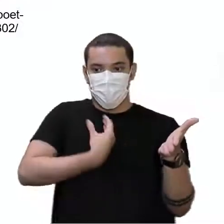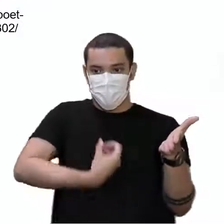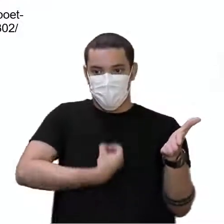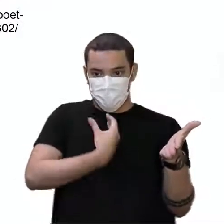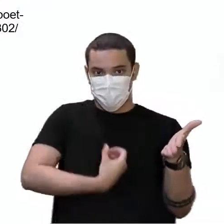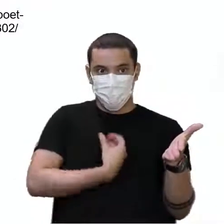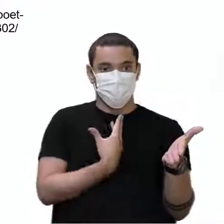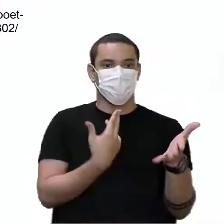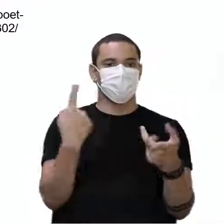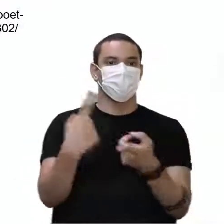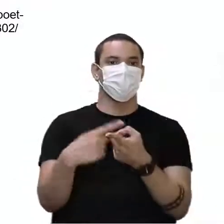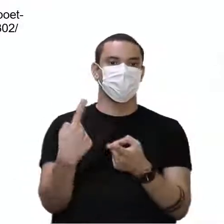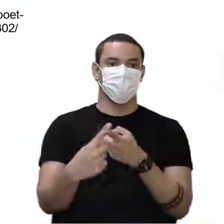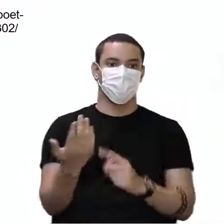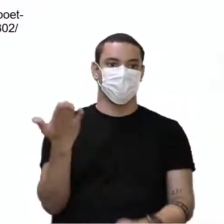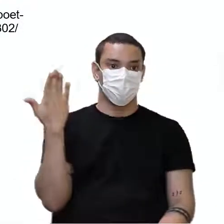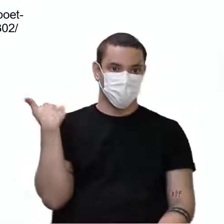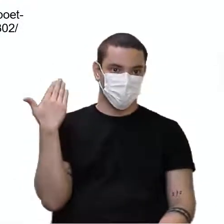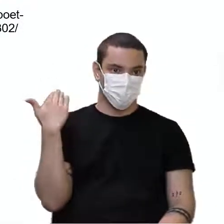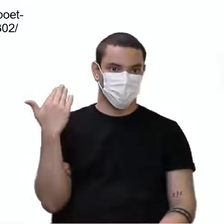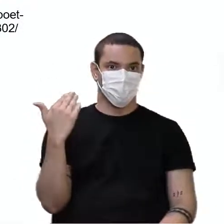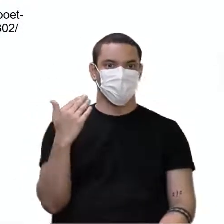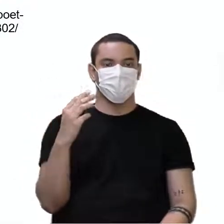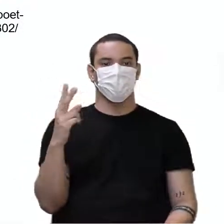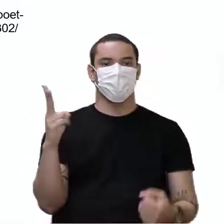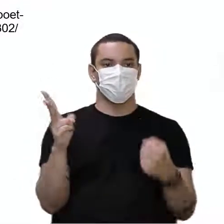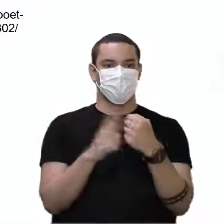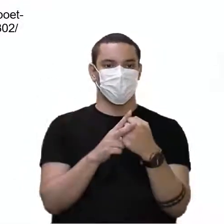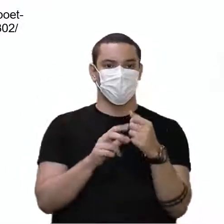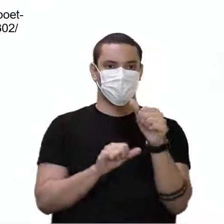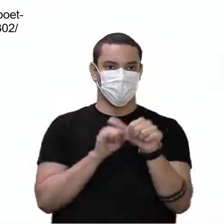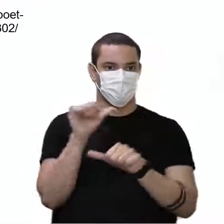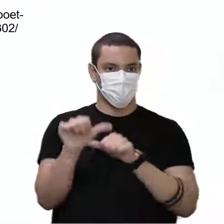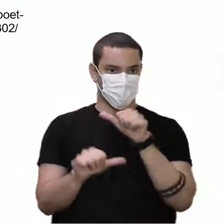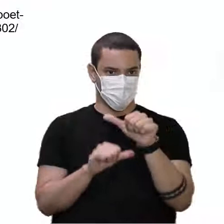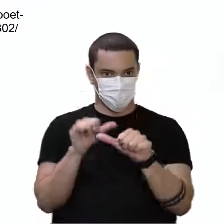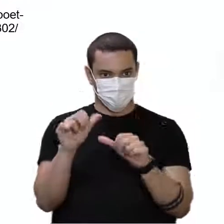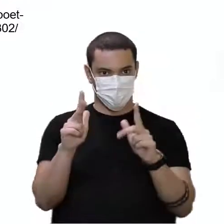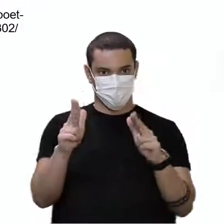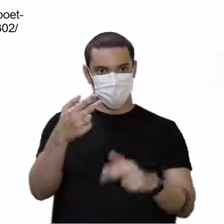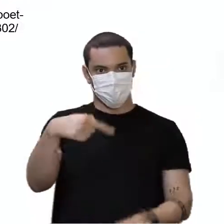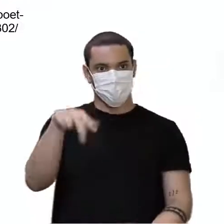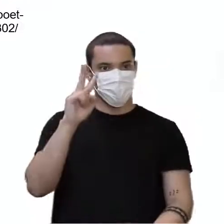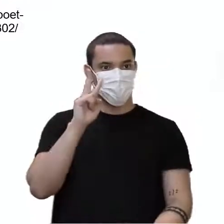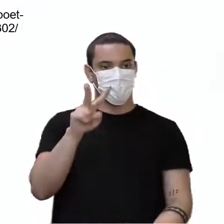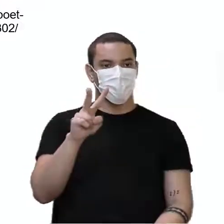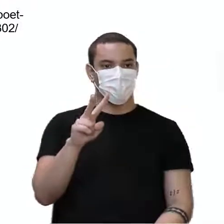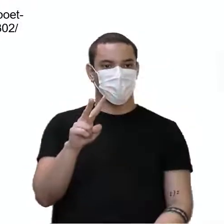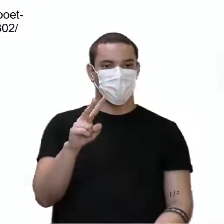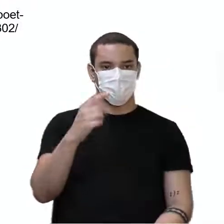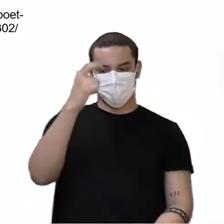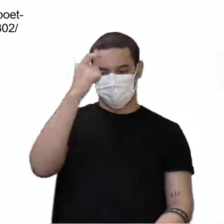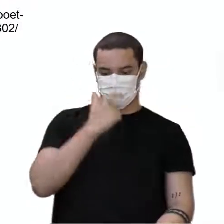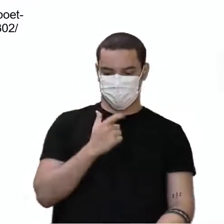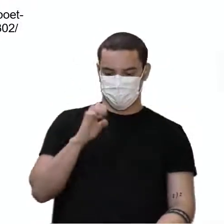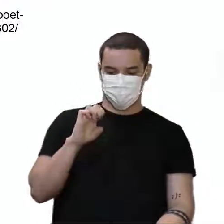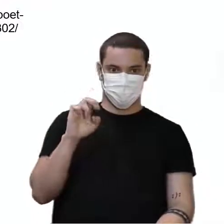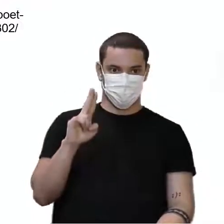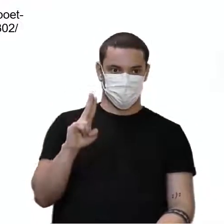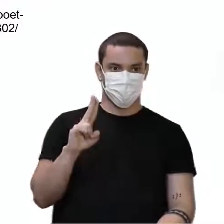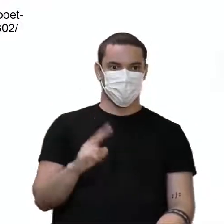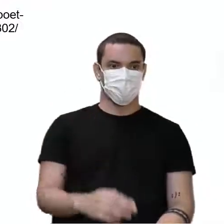Que no particípio passado, o verbo write fica como? Como você está vendo aqui que se trata de eu, todos estão corretos.